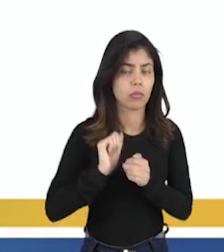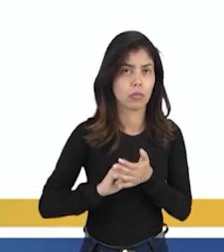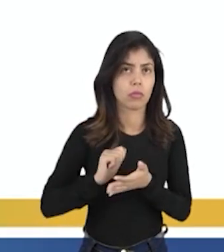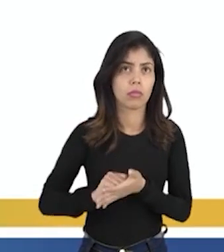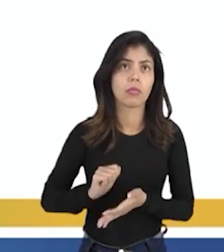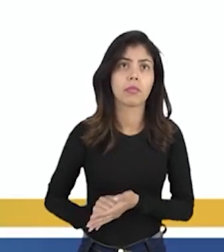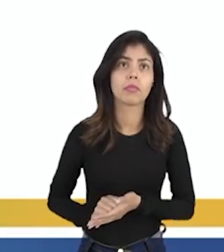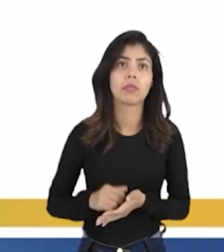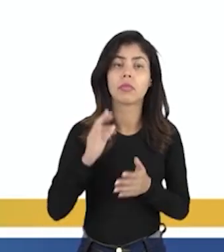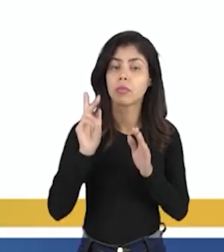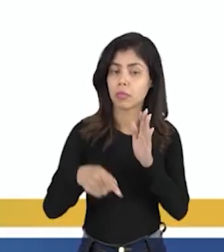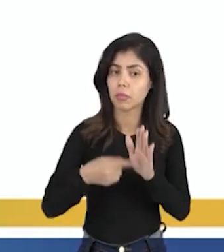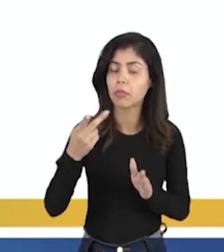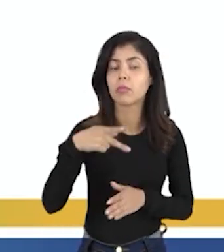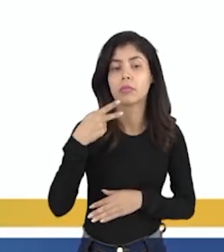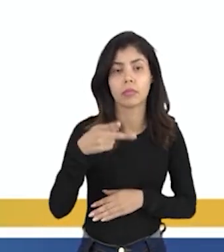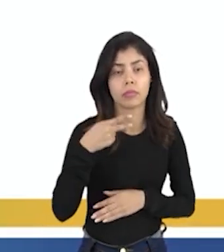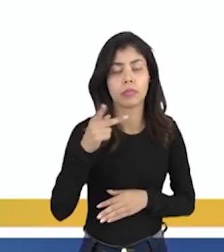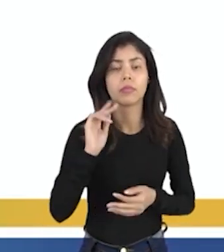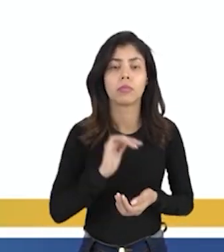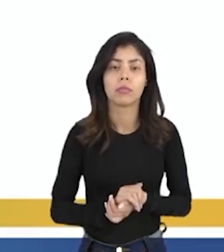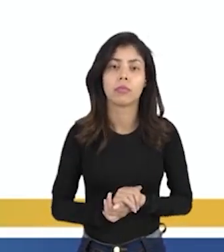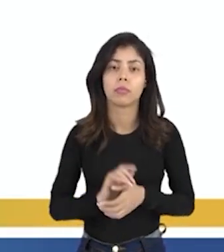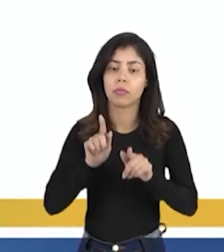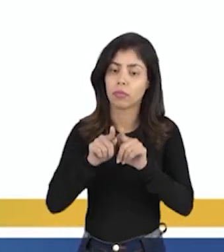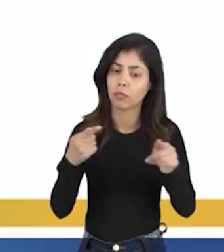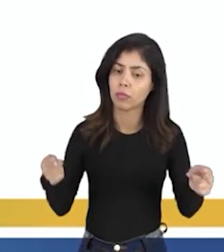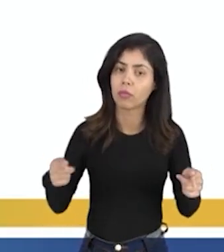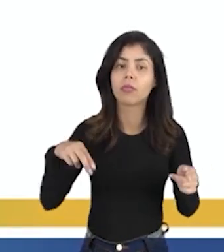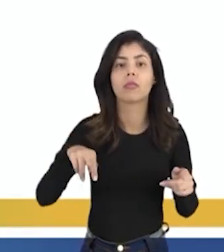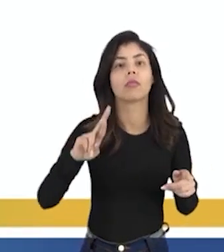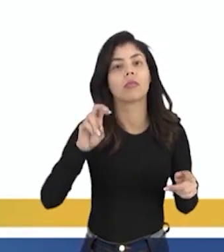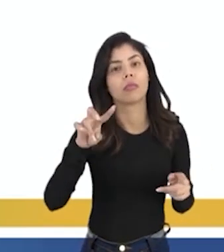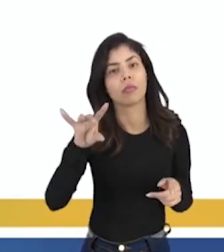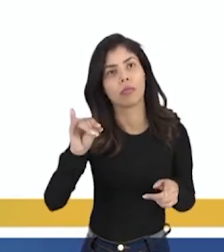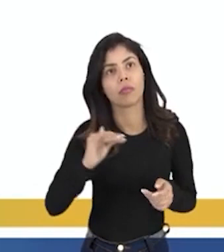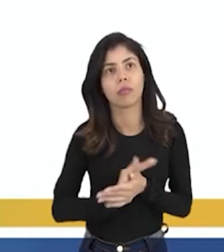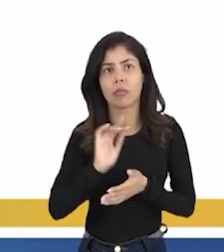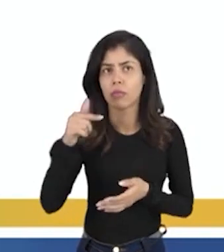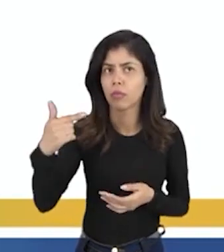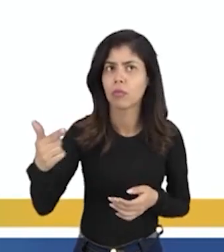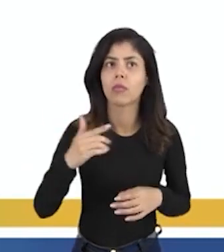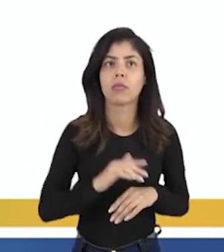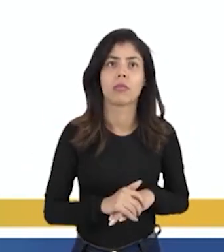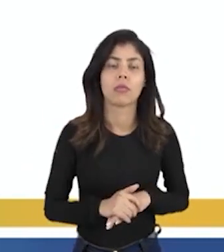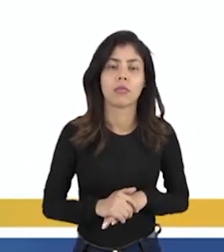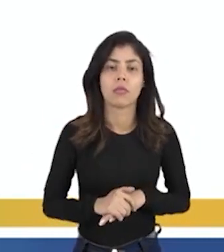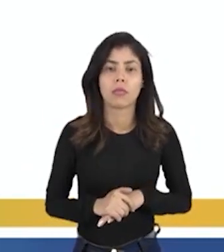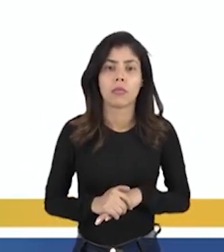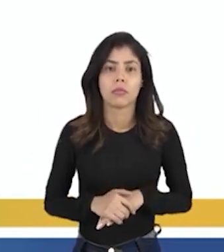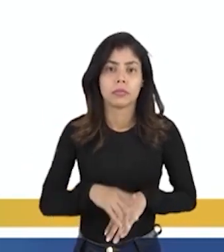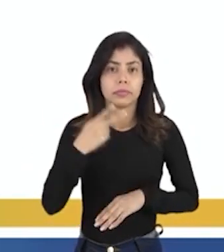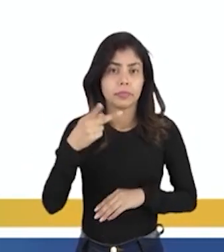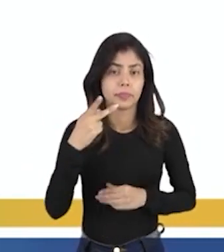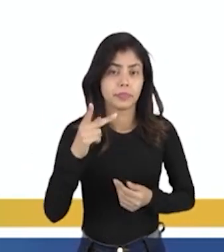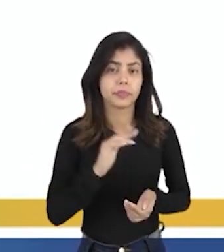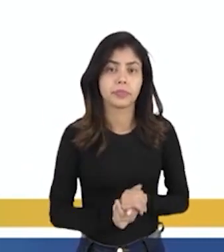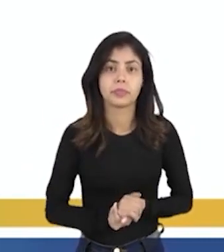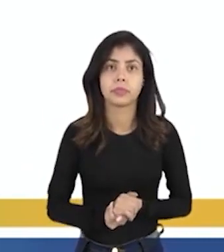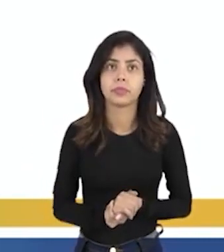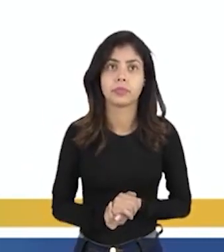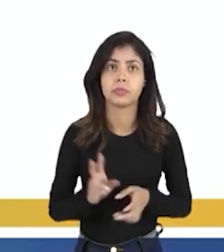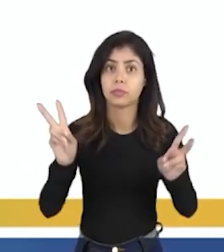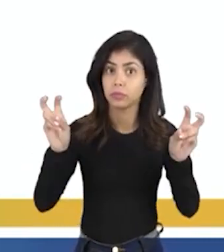mensagem. Primeiro ele falou sobre a gramática normativa e depois ele falou